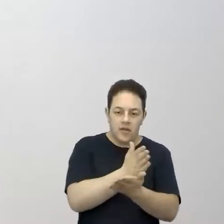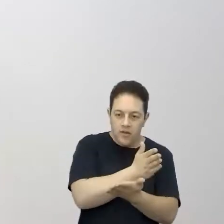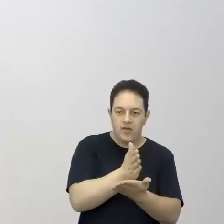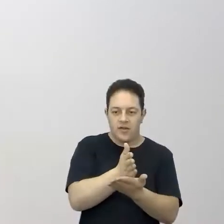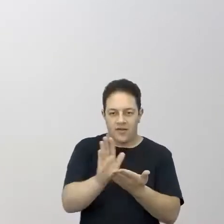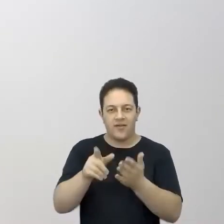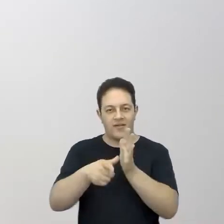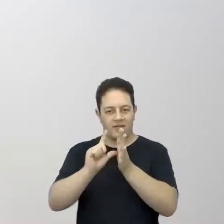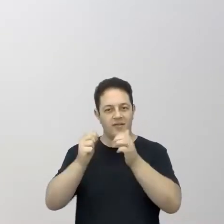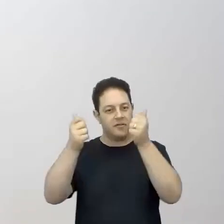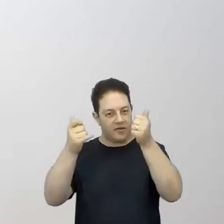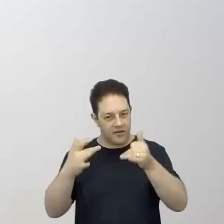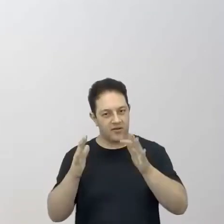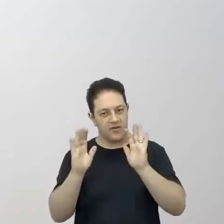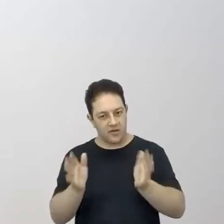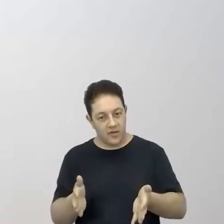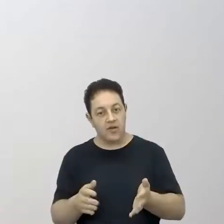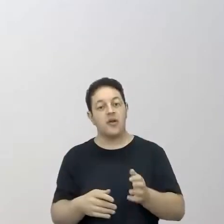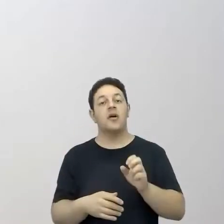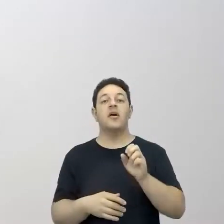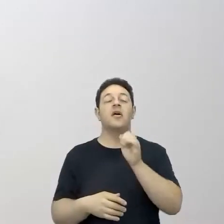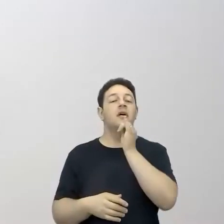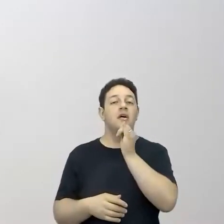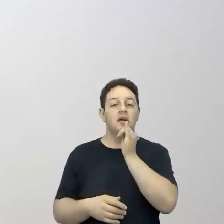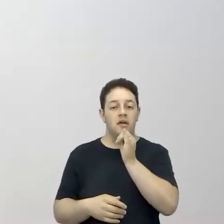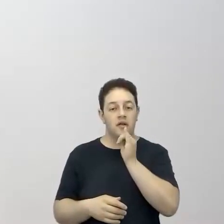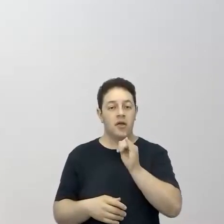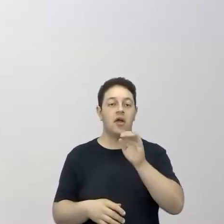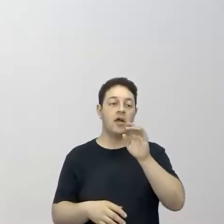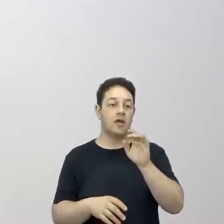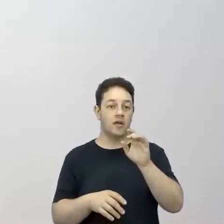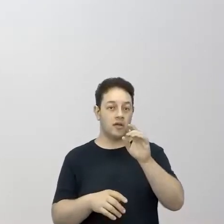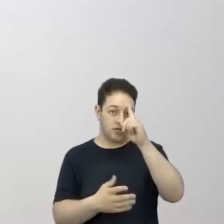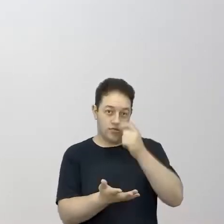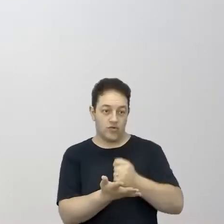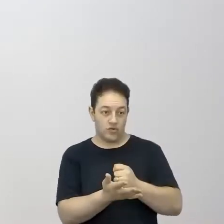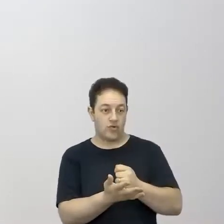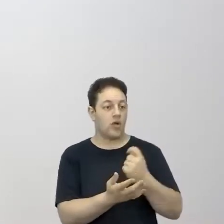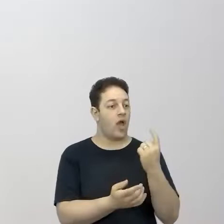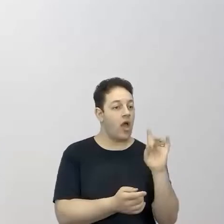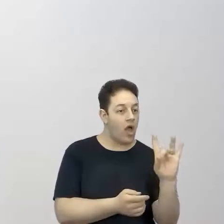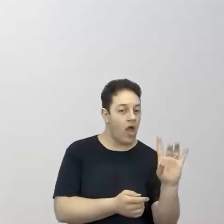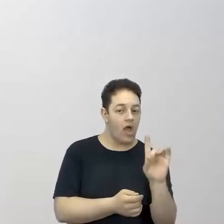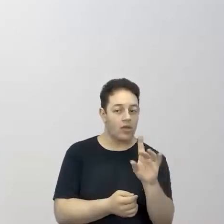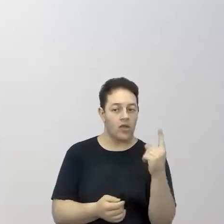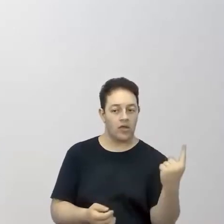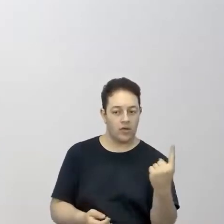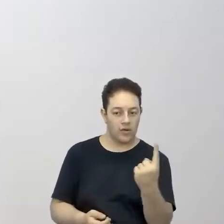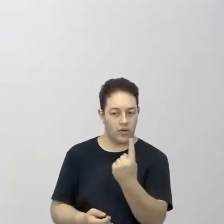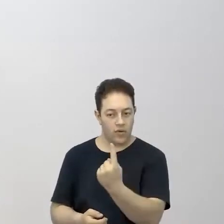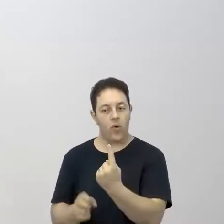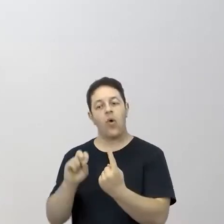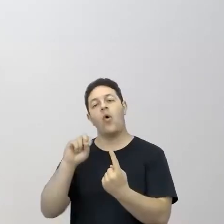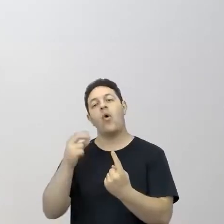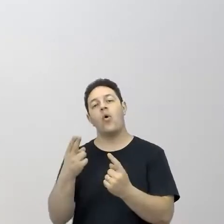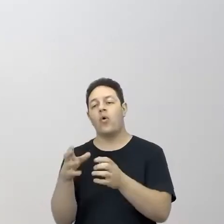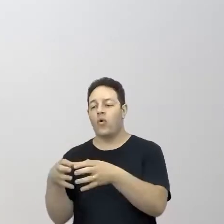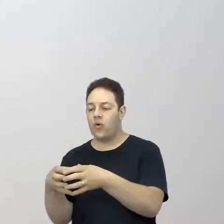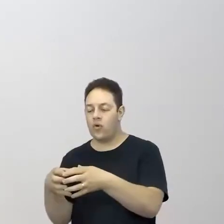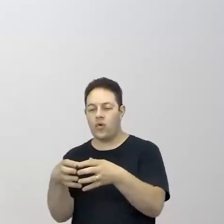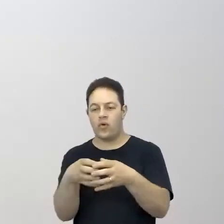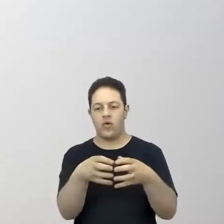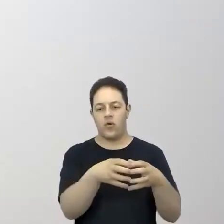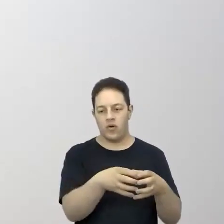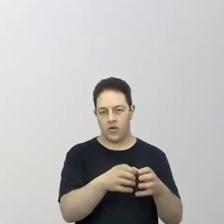que eu já comentei anteriormente, se vai ser em individual ou em grupo, eu estou, em princípio, falando de apresentações